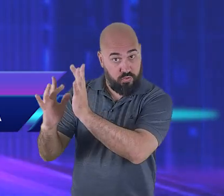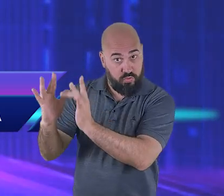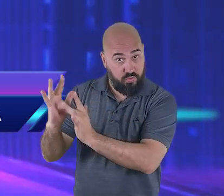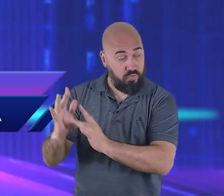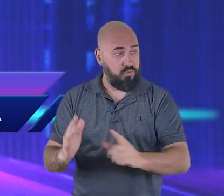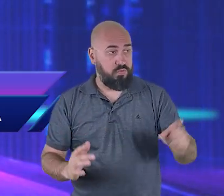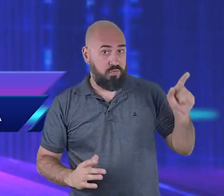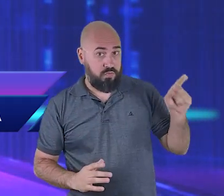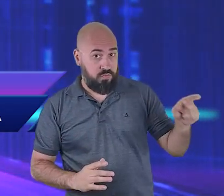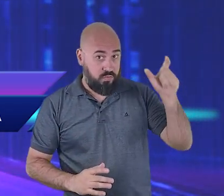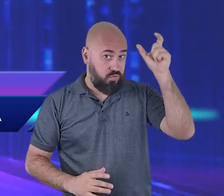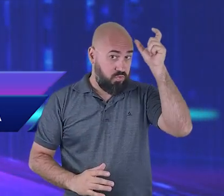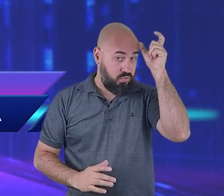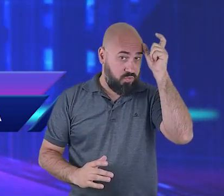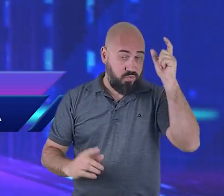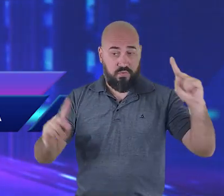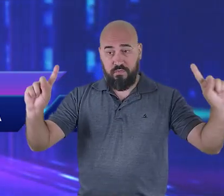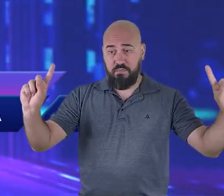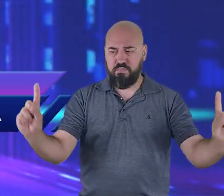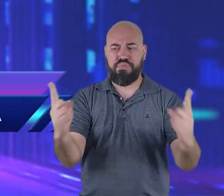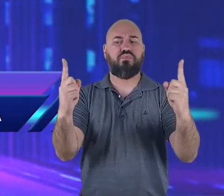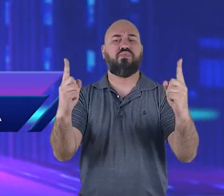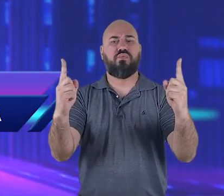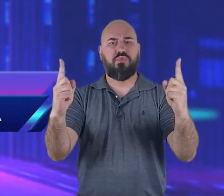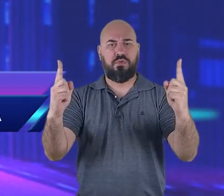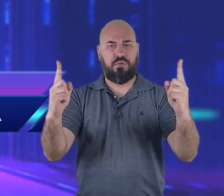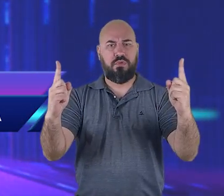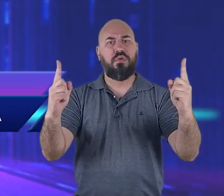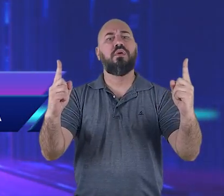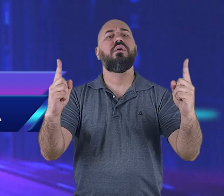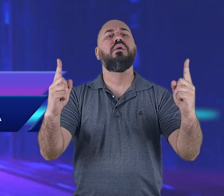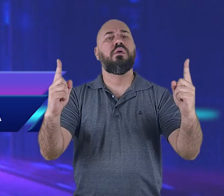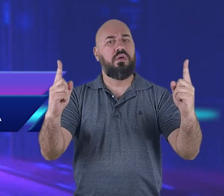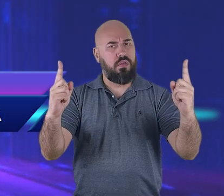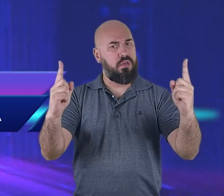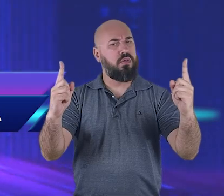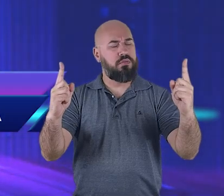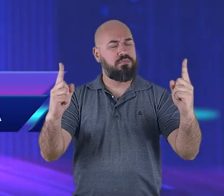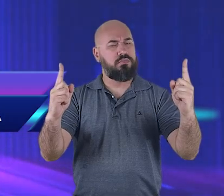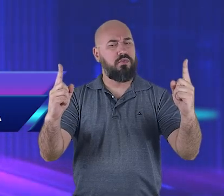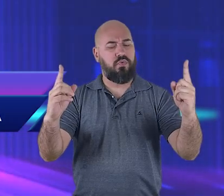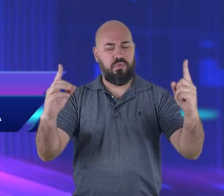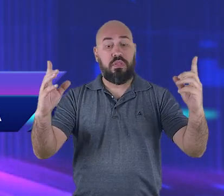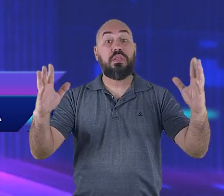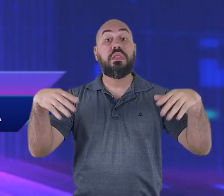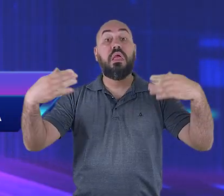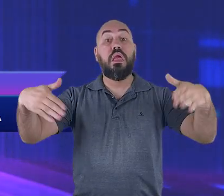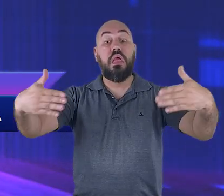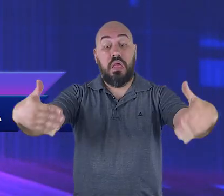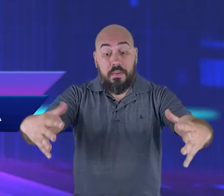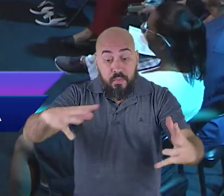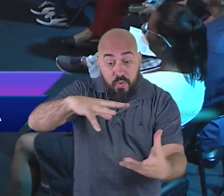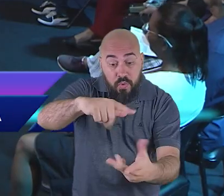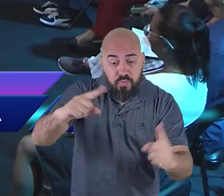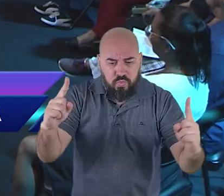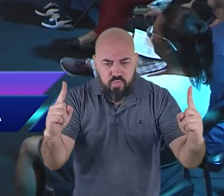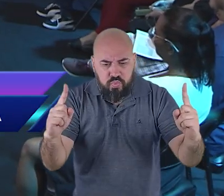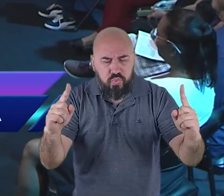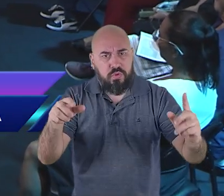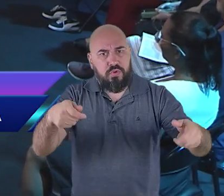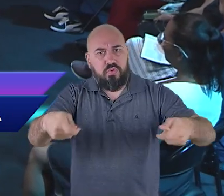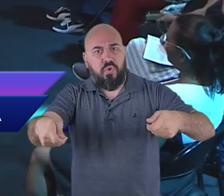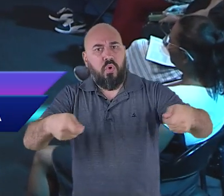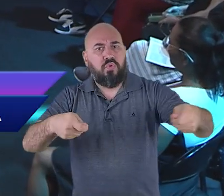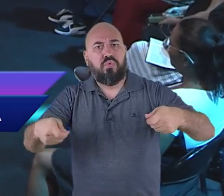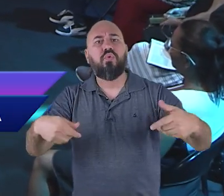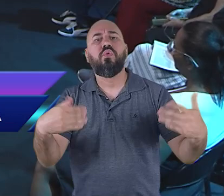na batalha final desta guerra cósmica pelo controle global. João